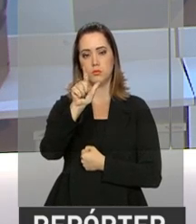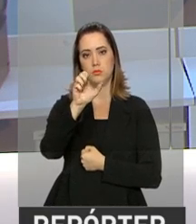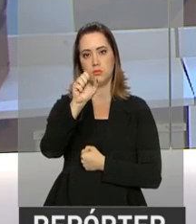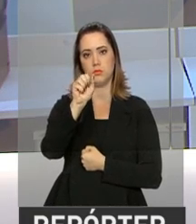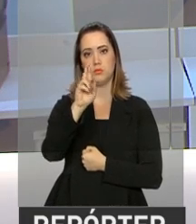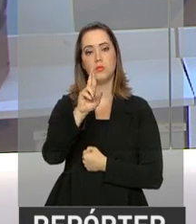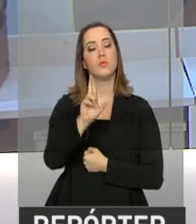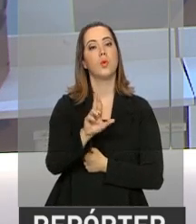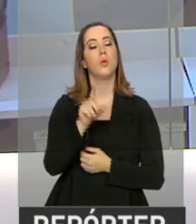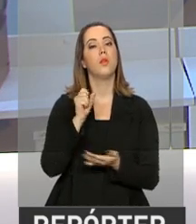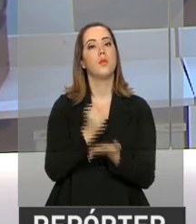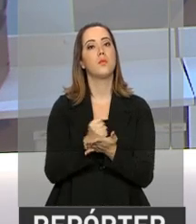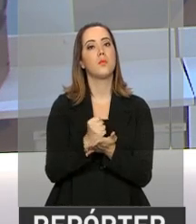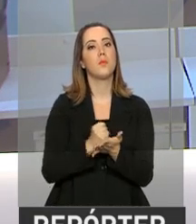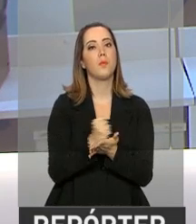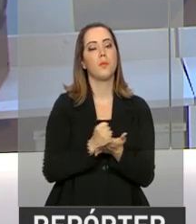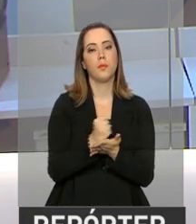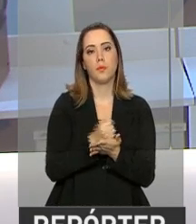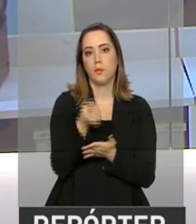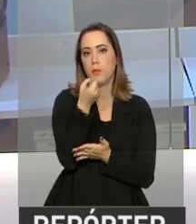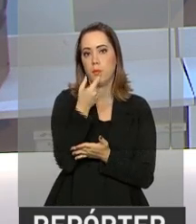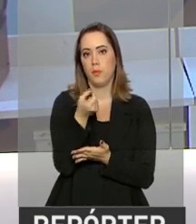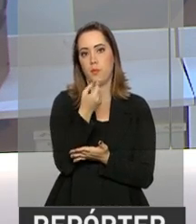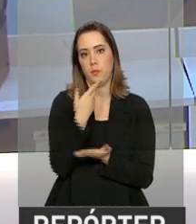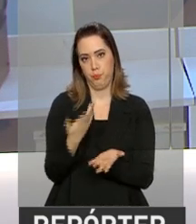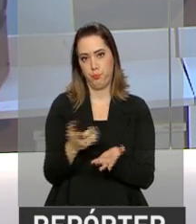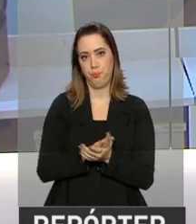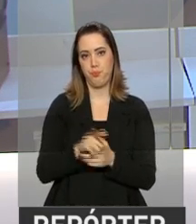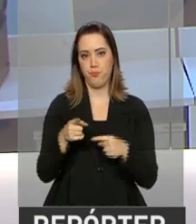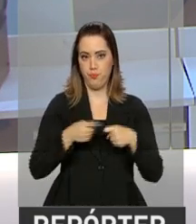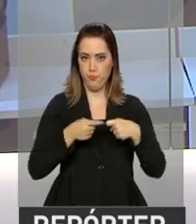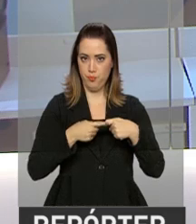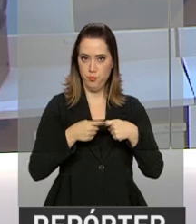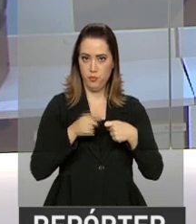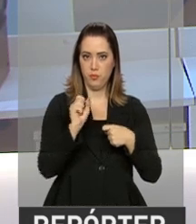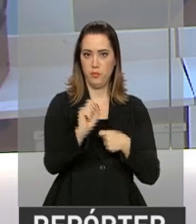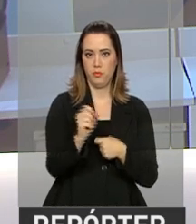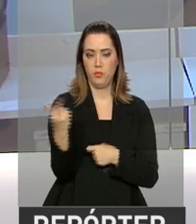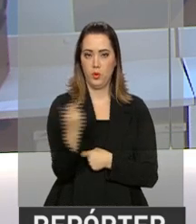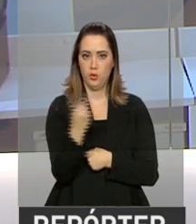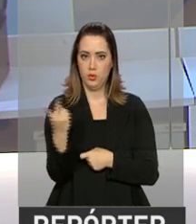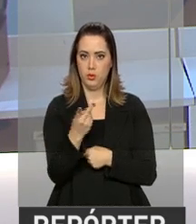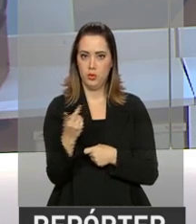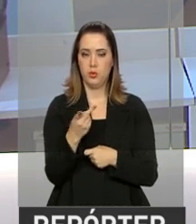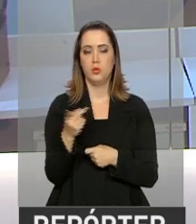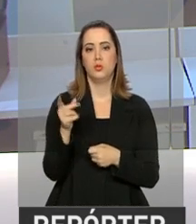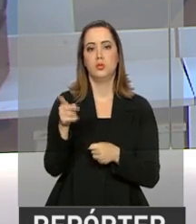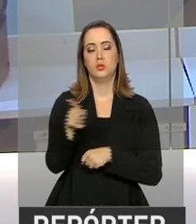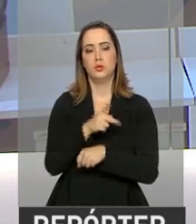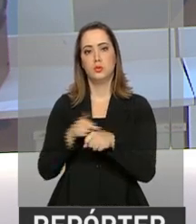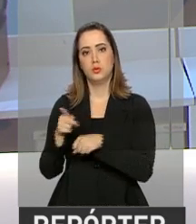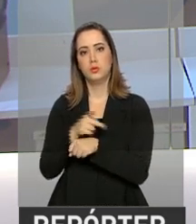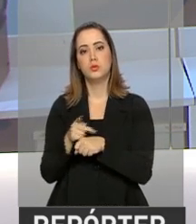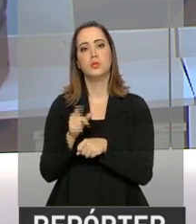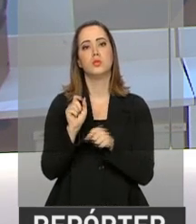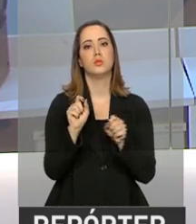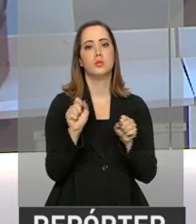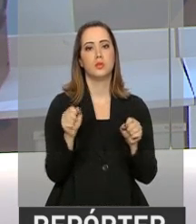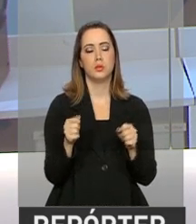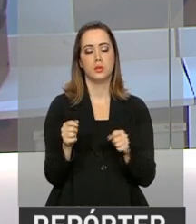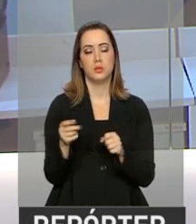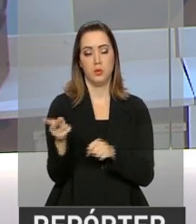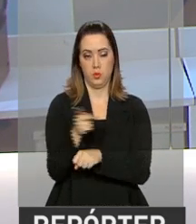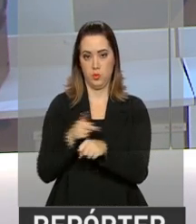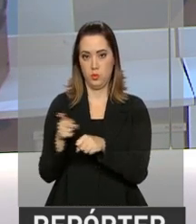medicina nuclear em nota divulgada em nota conjunta divulgada pelos dois países o presidente em exercício Michel Temer e o presidente da